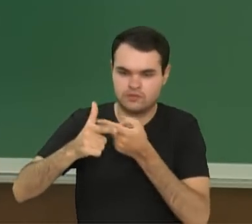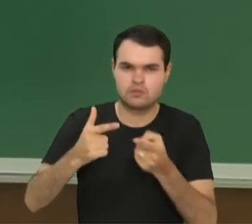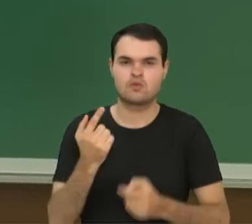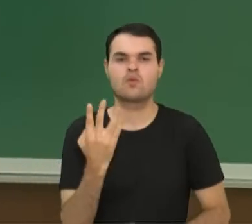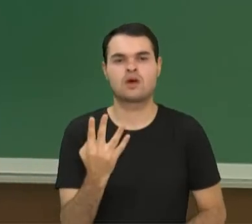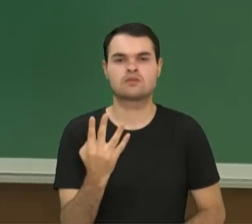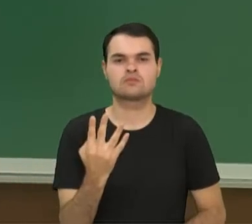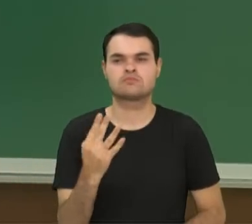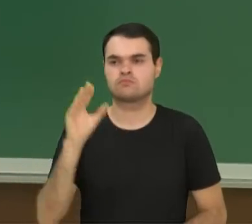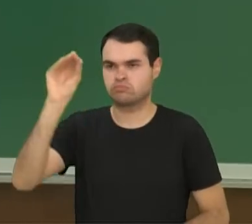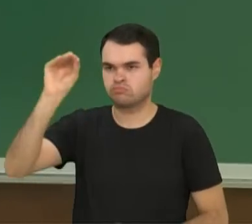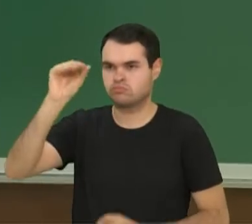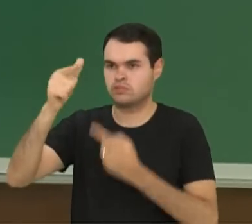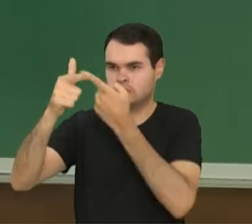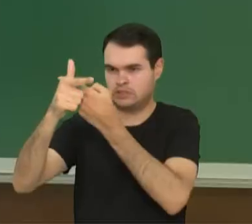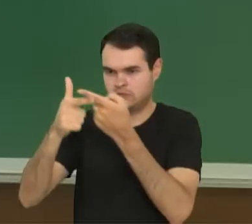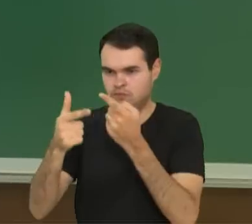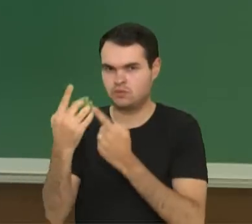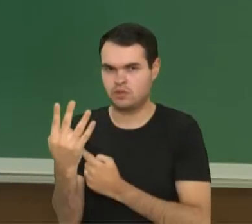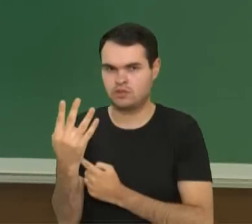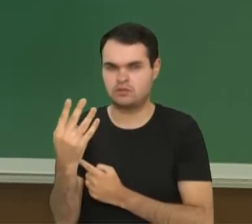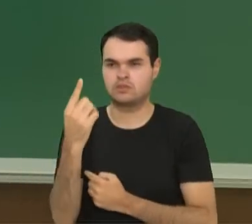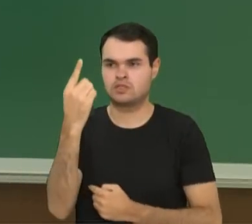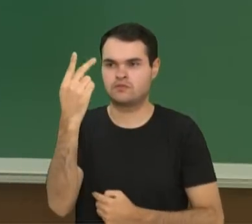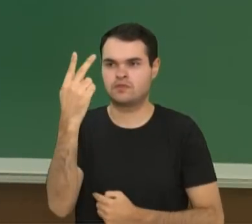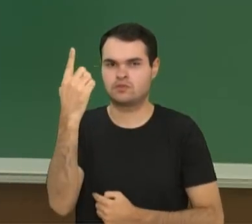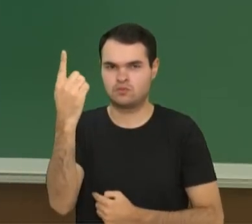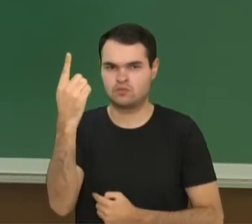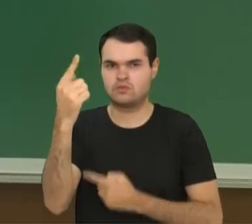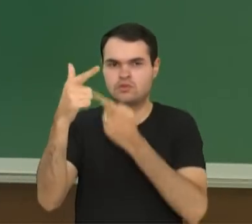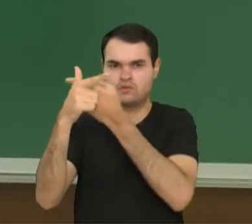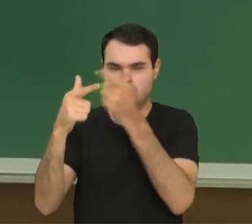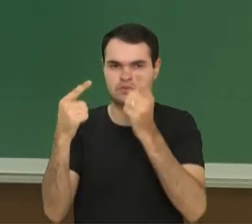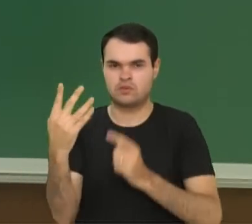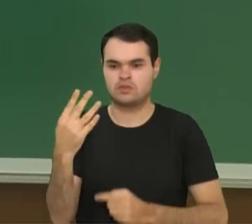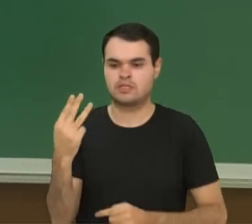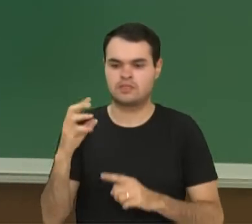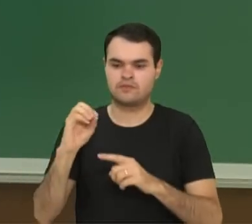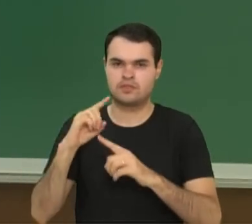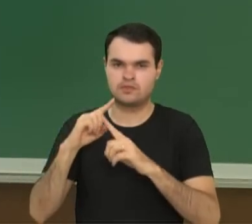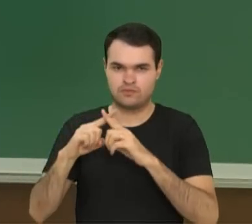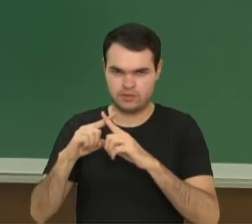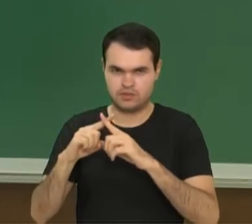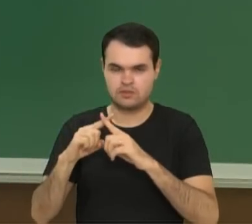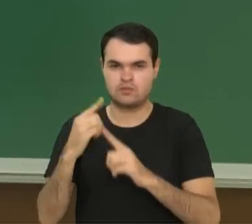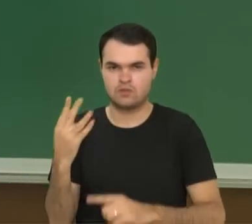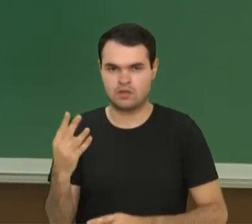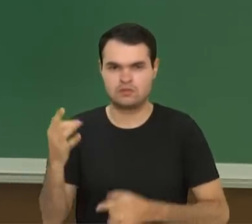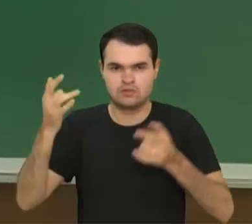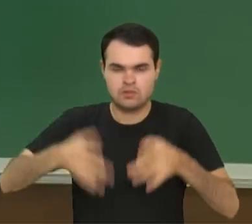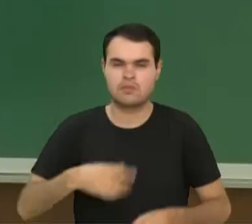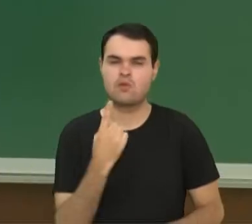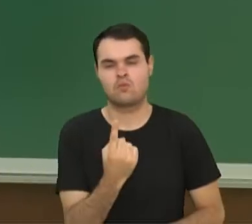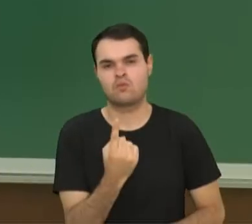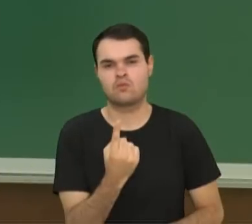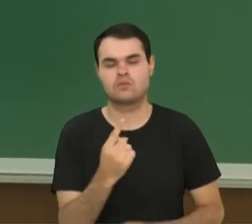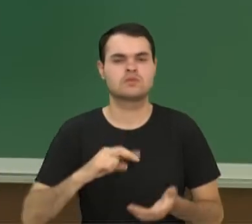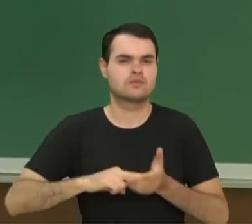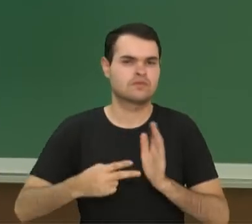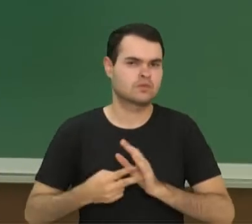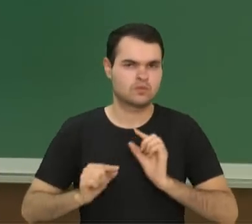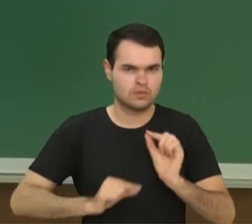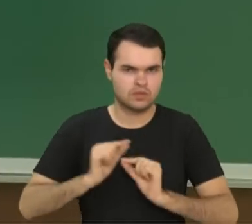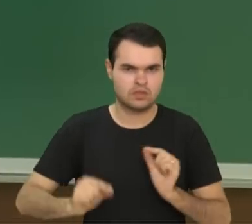4. Fazendo aqui, ó, 121 dividido por 4, 30 vezes 4, 120, sobrou 1 de resto. Ou